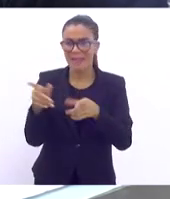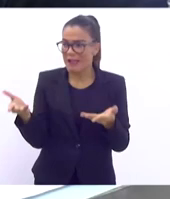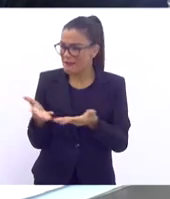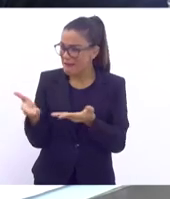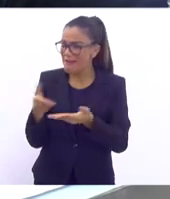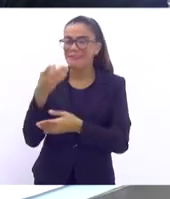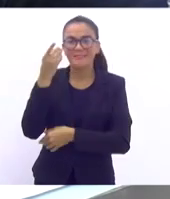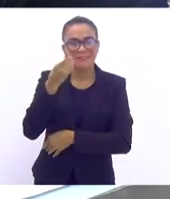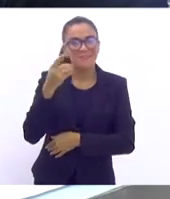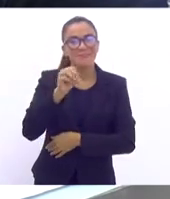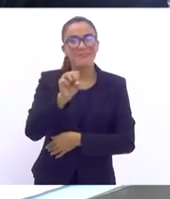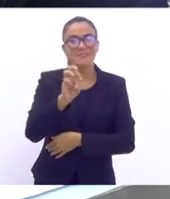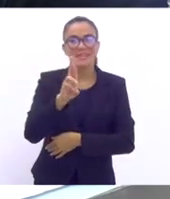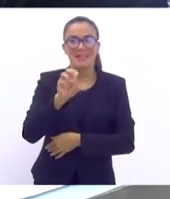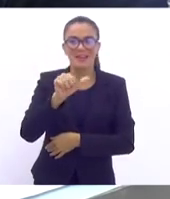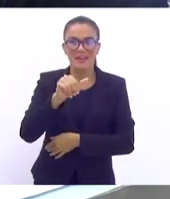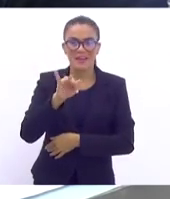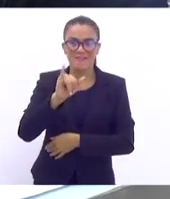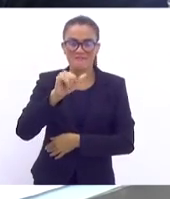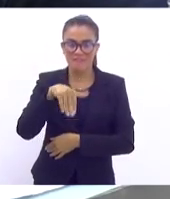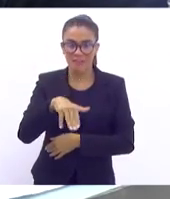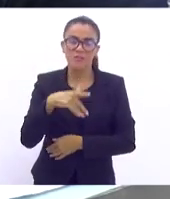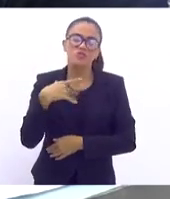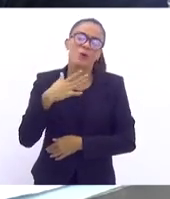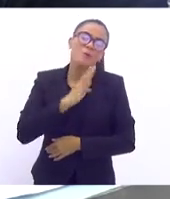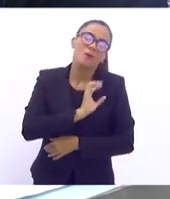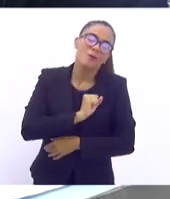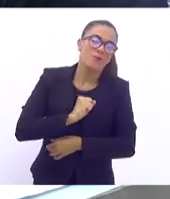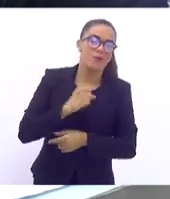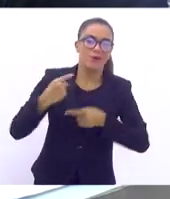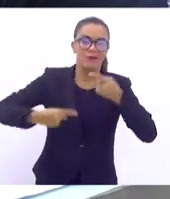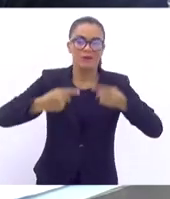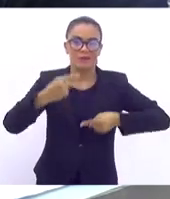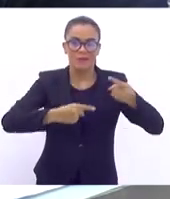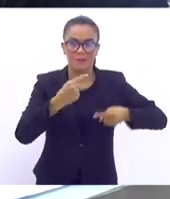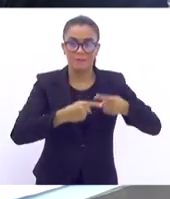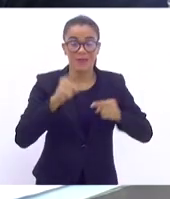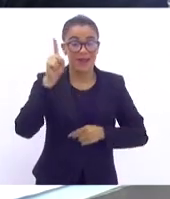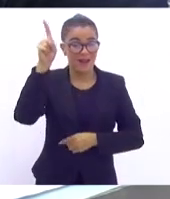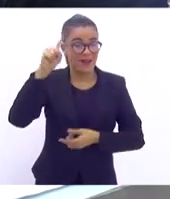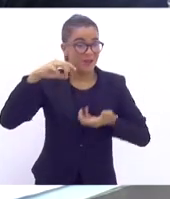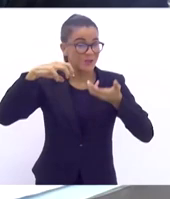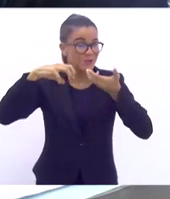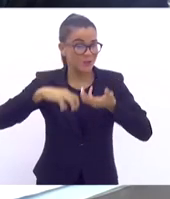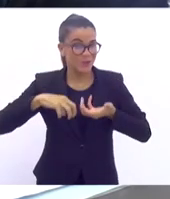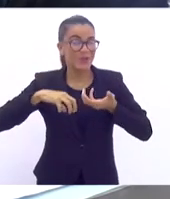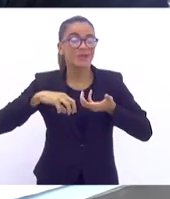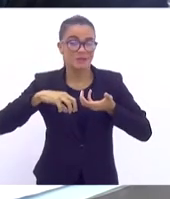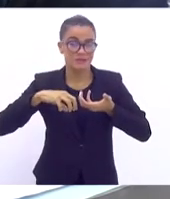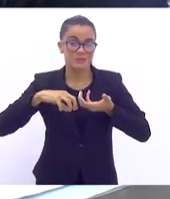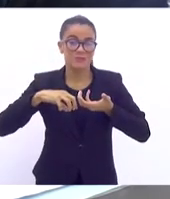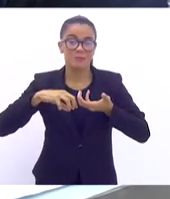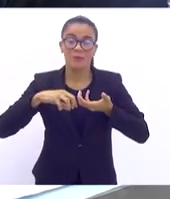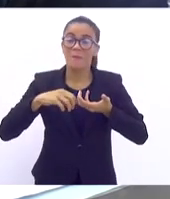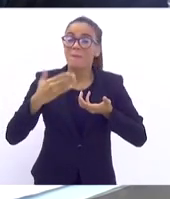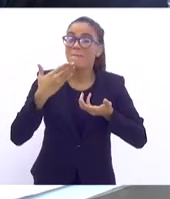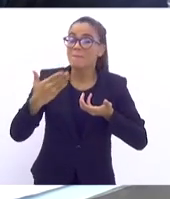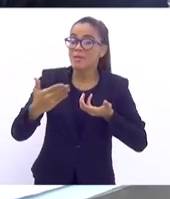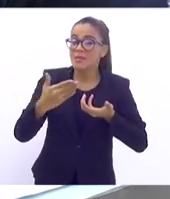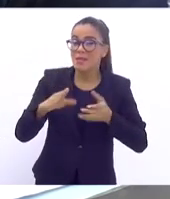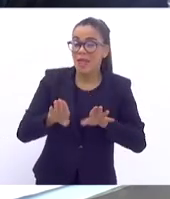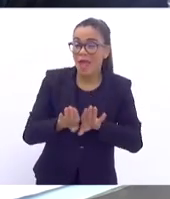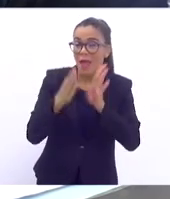agora mas eu só por amor ao debate só trago aqui o seguinte né no congresso nacional para instituição de uma frente são necessárias